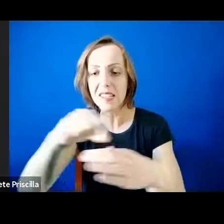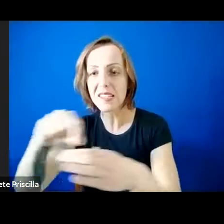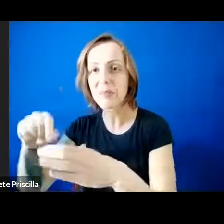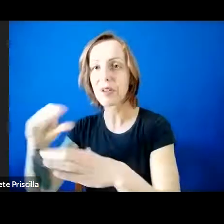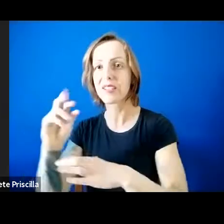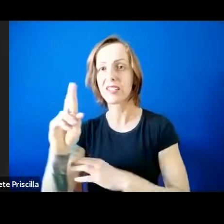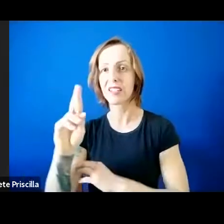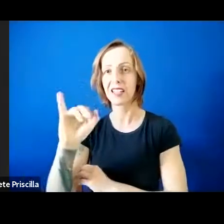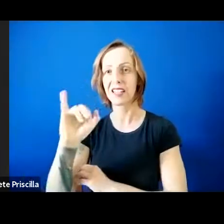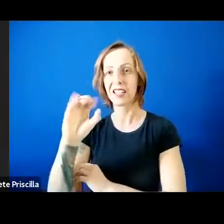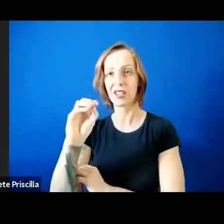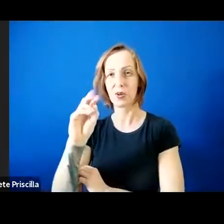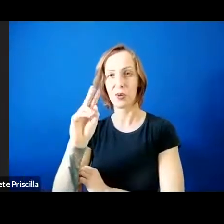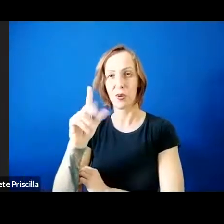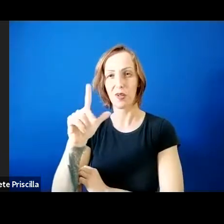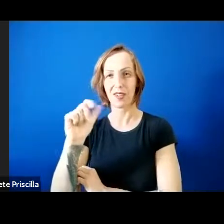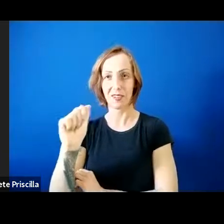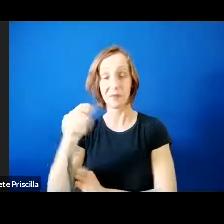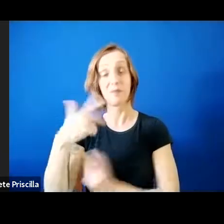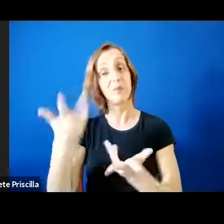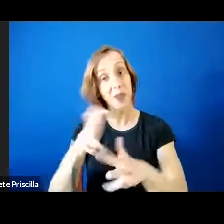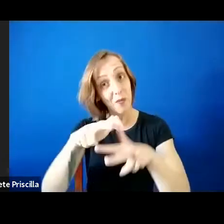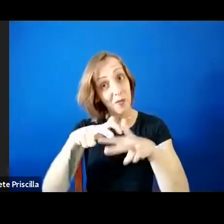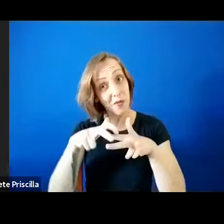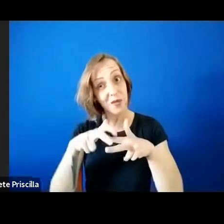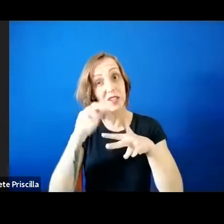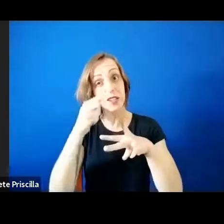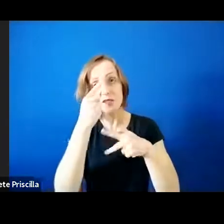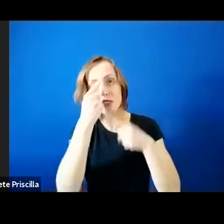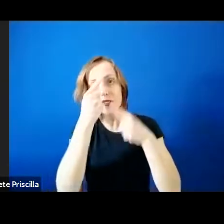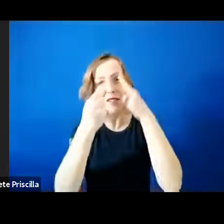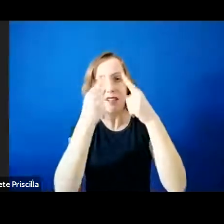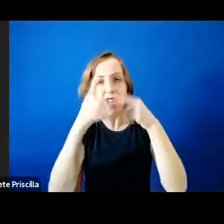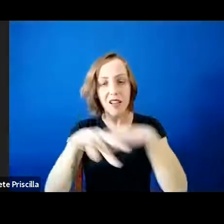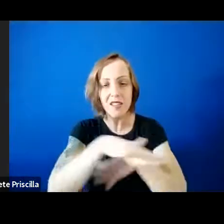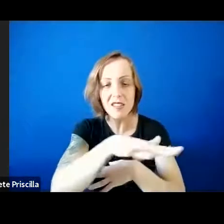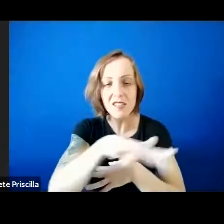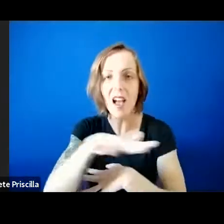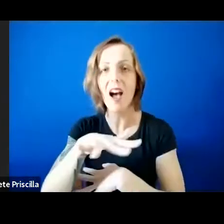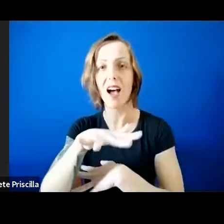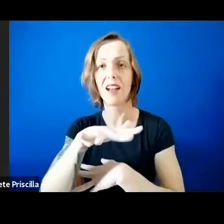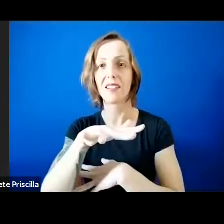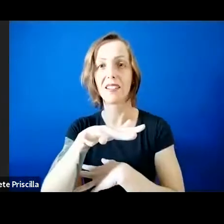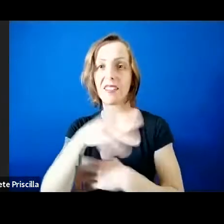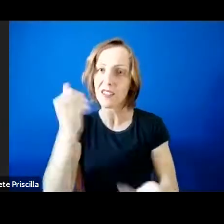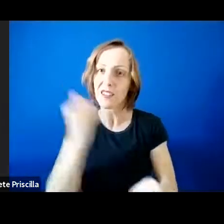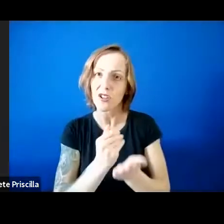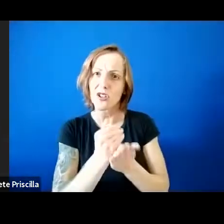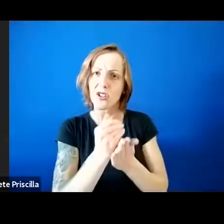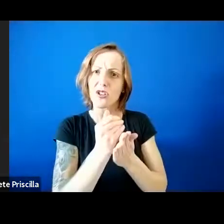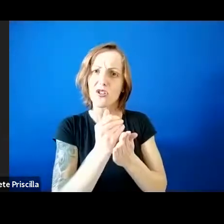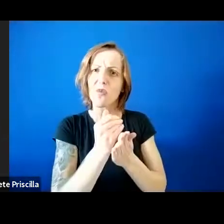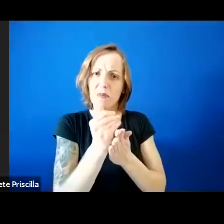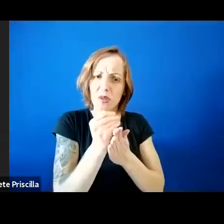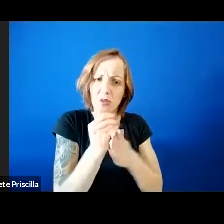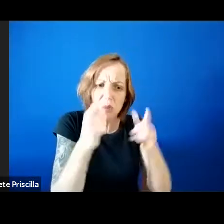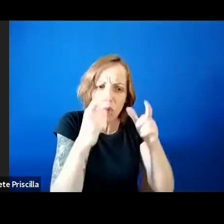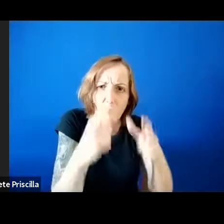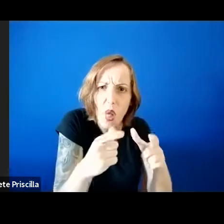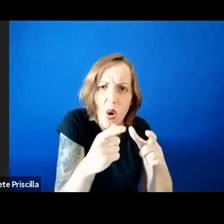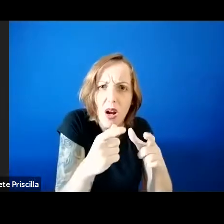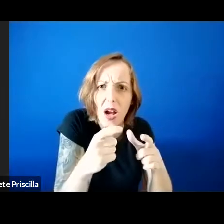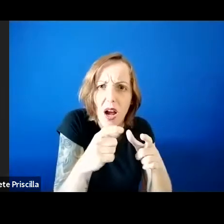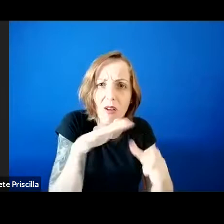essa ideia do território, de nós termos começado com um pequeno território, a